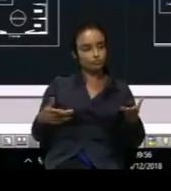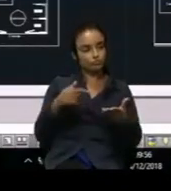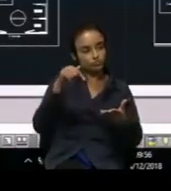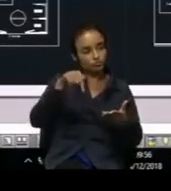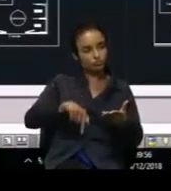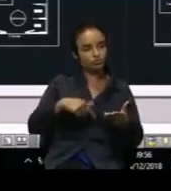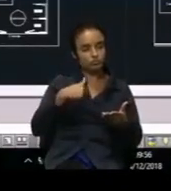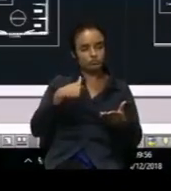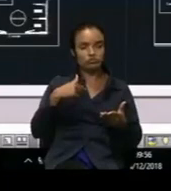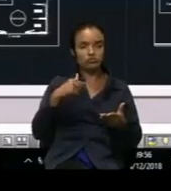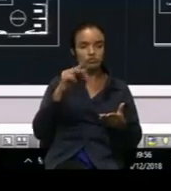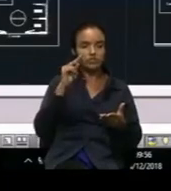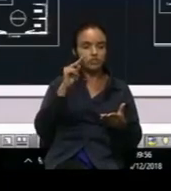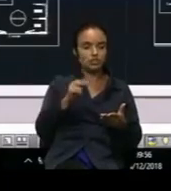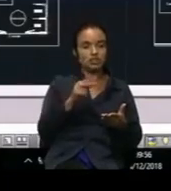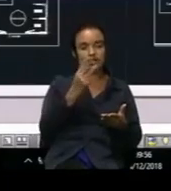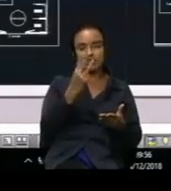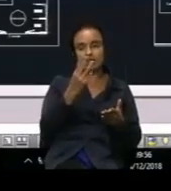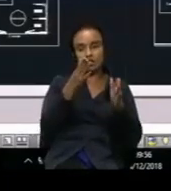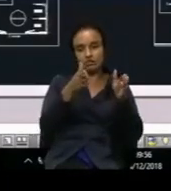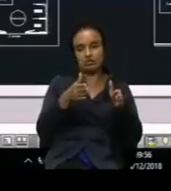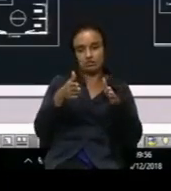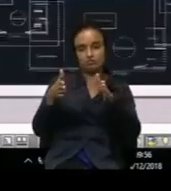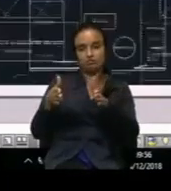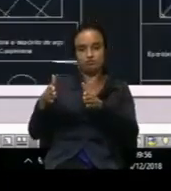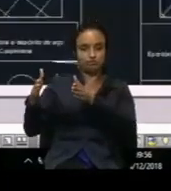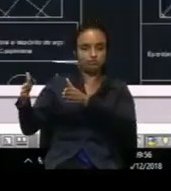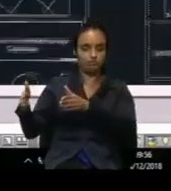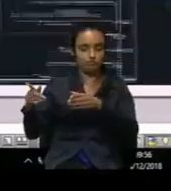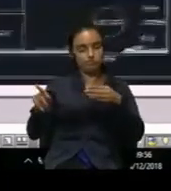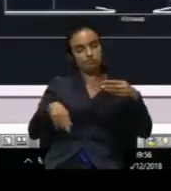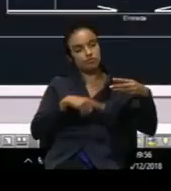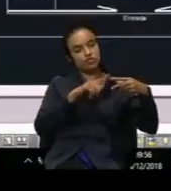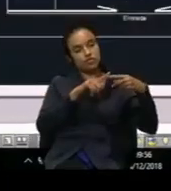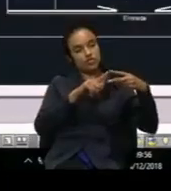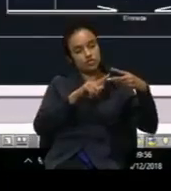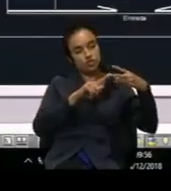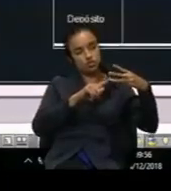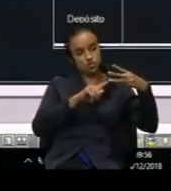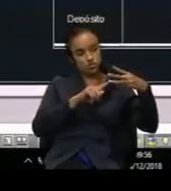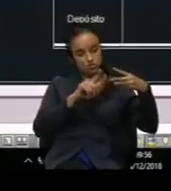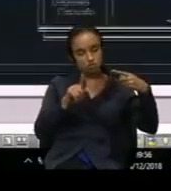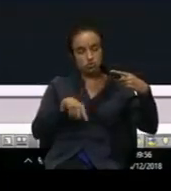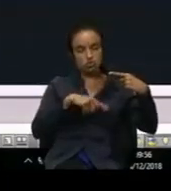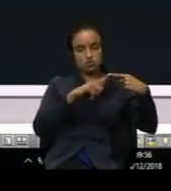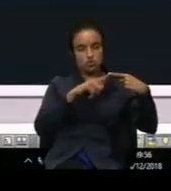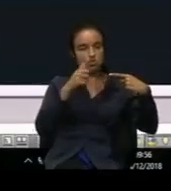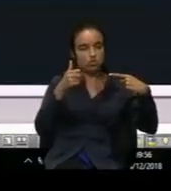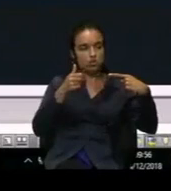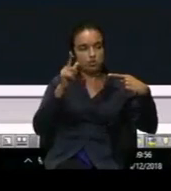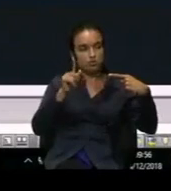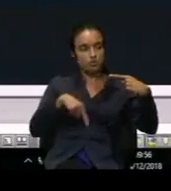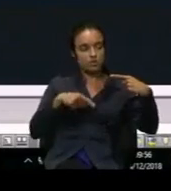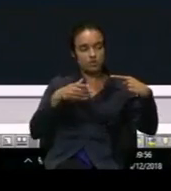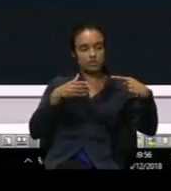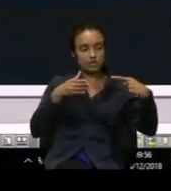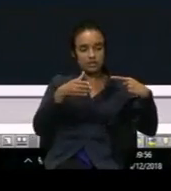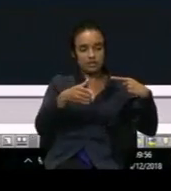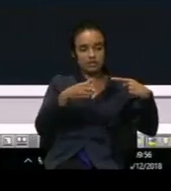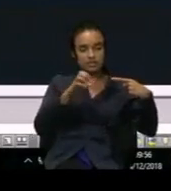trabalhei com ela mais ou menos em 3 etapas. Tá? Então, a gente supõe que a gente tem a entrada da